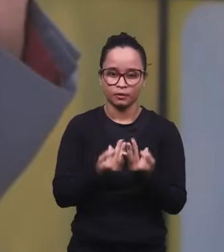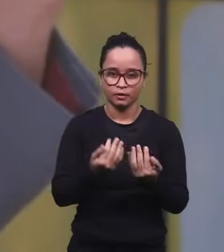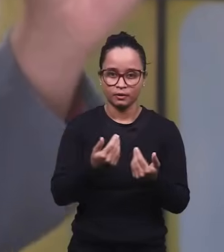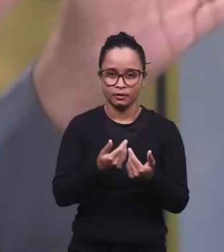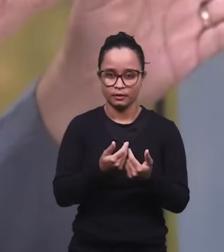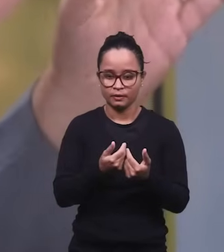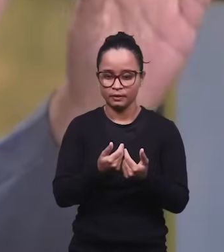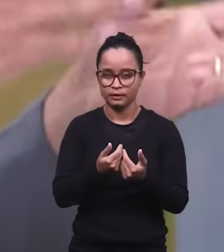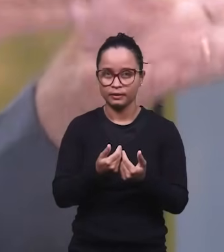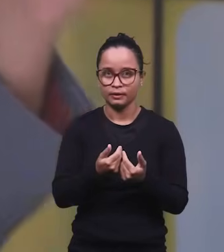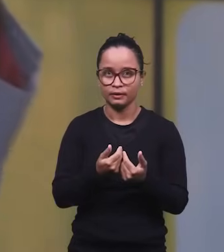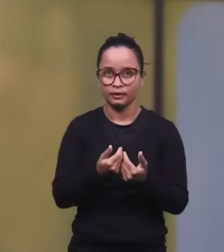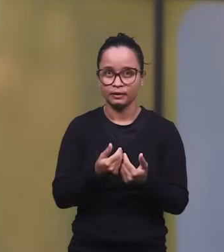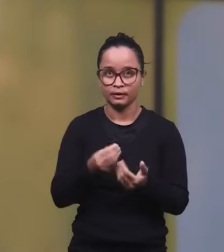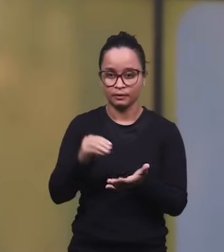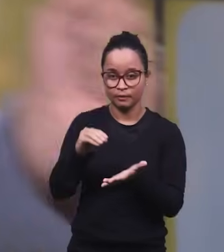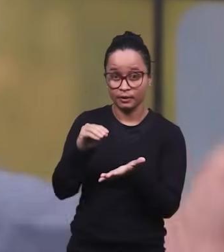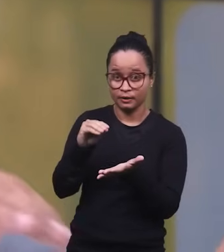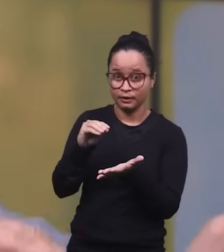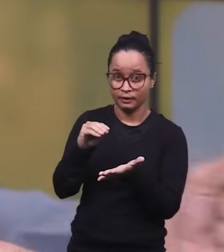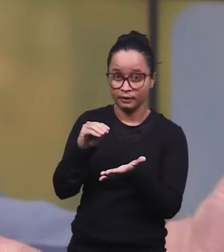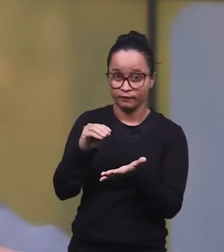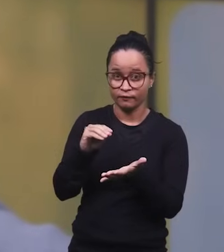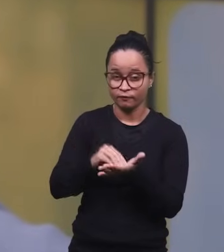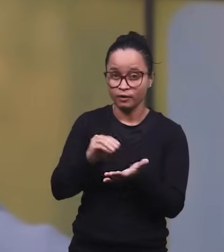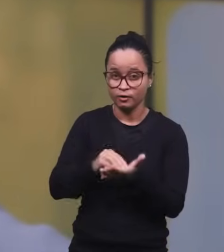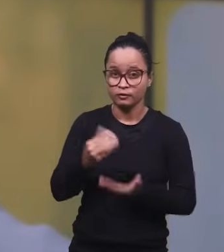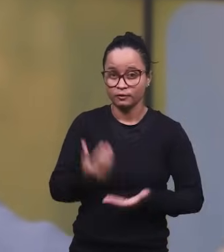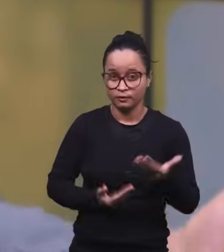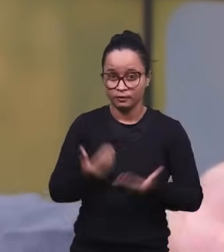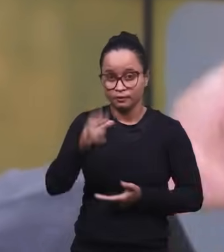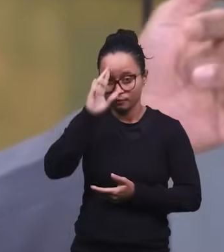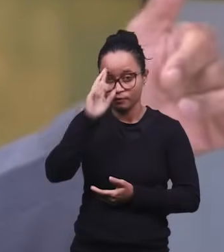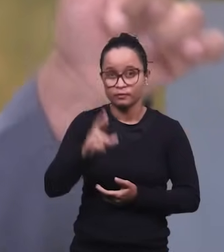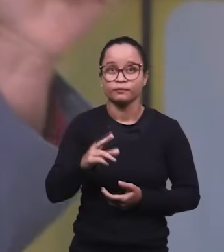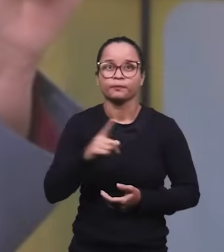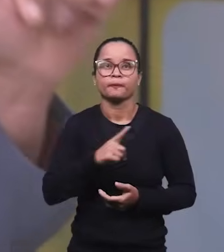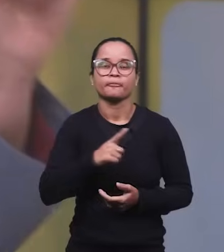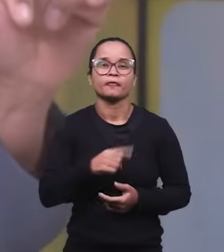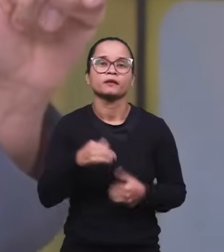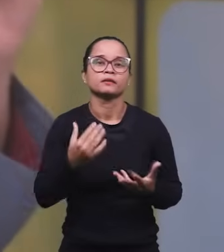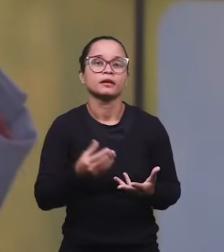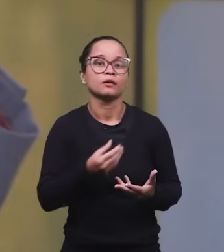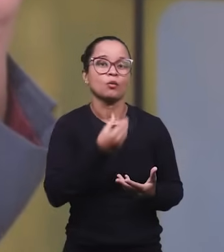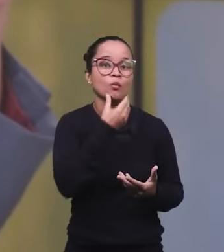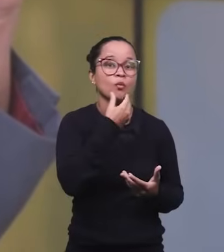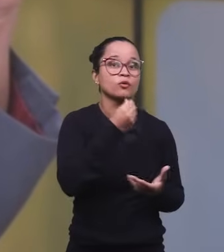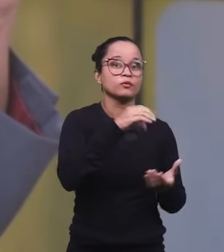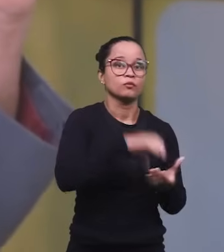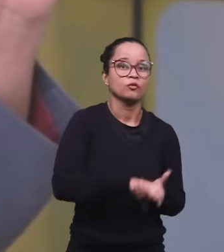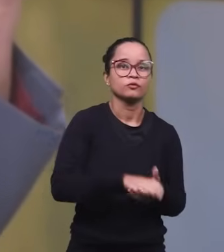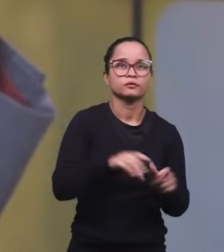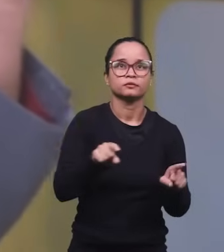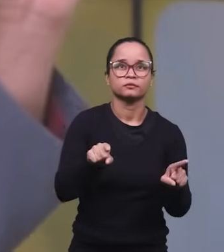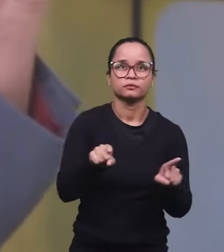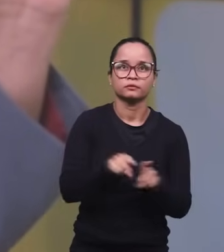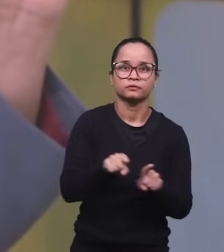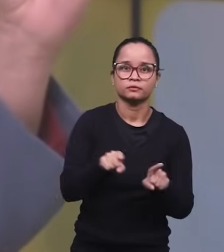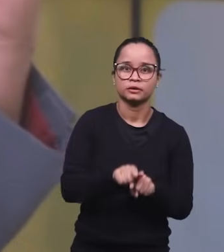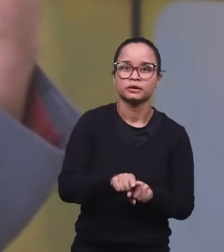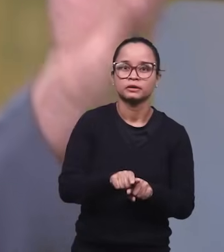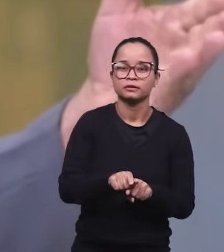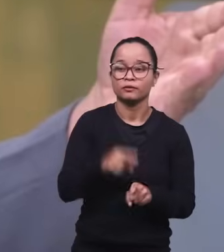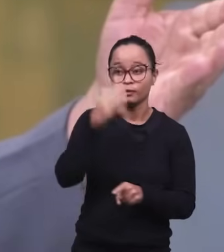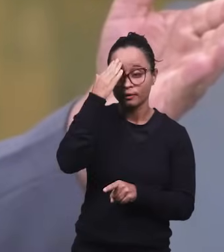só a mulher, mas o marido pode ter o lado dividido, o homem pode ter o lado dividido. Ele diz, de onde sabes, ó marido, se